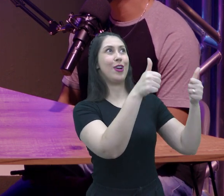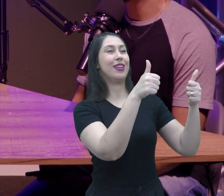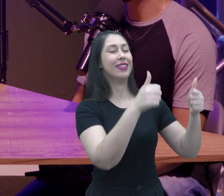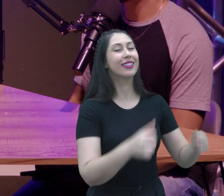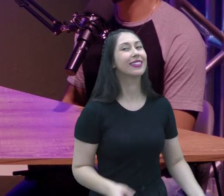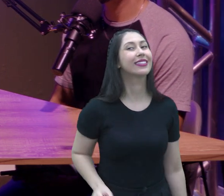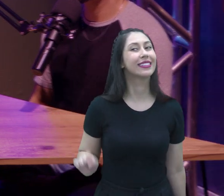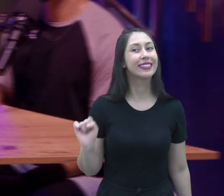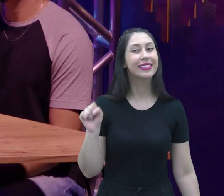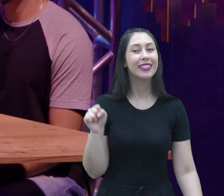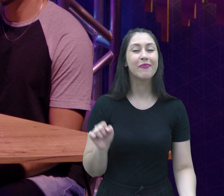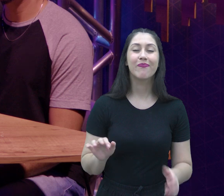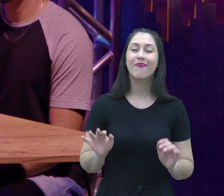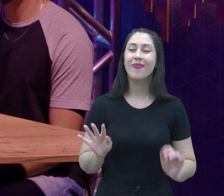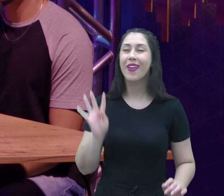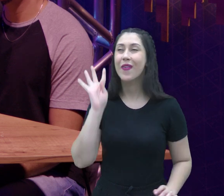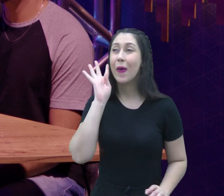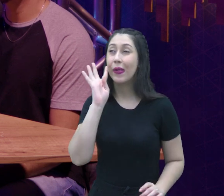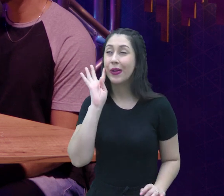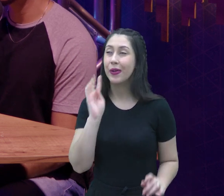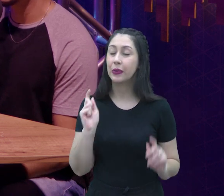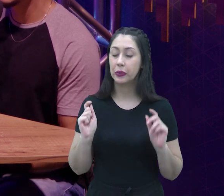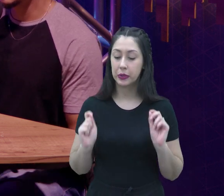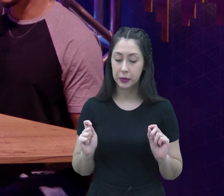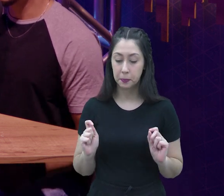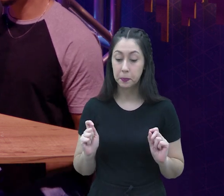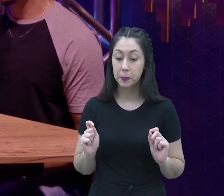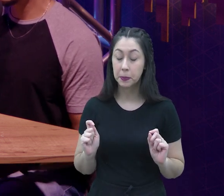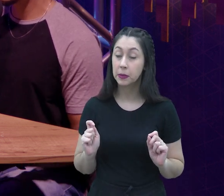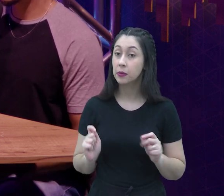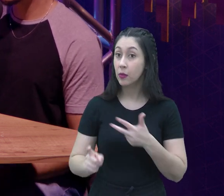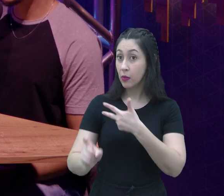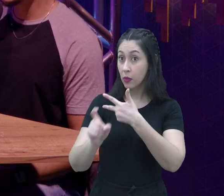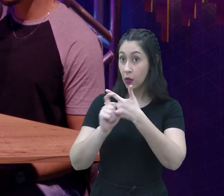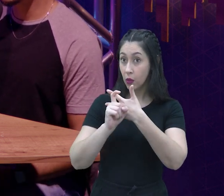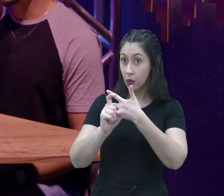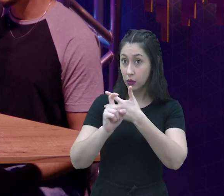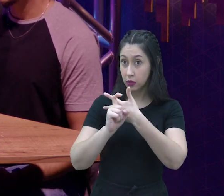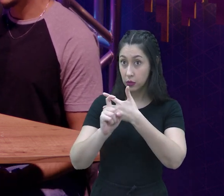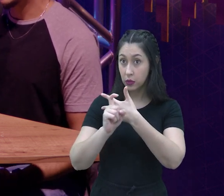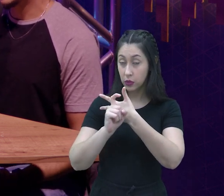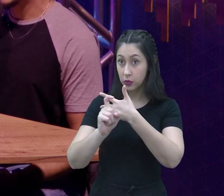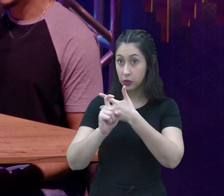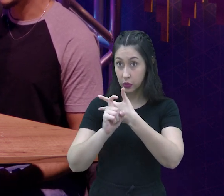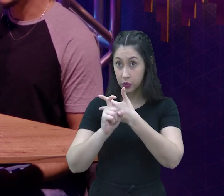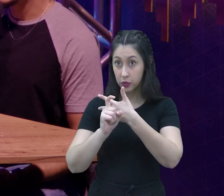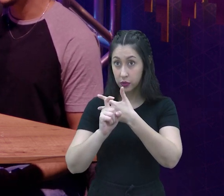aí. E o legal, Vicky, é que, tipo assim, o poder executivo,